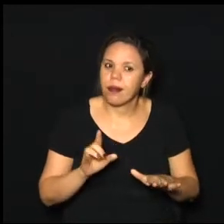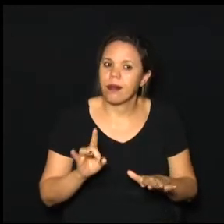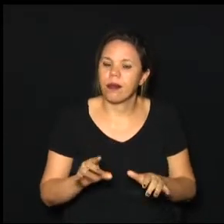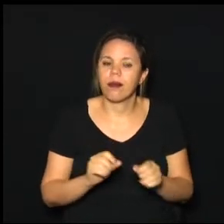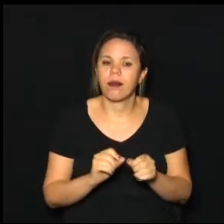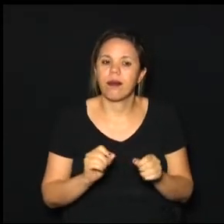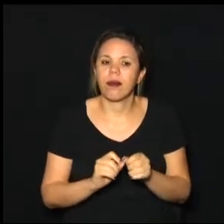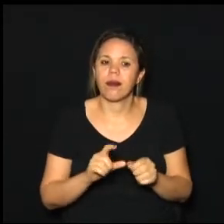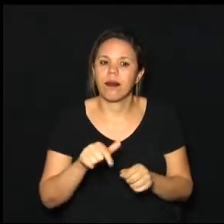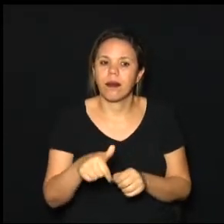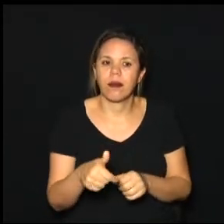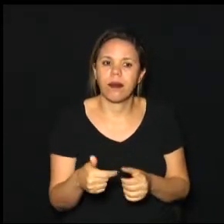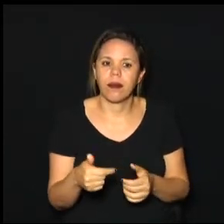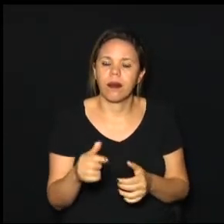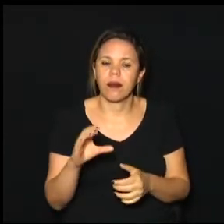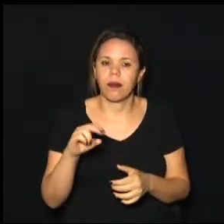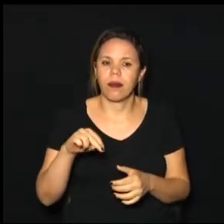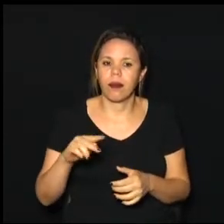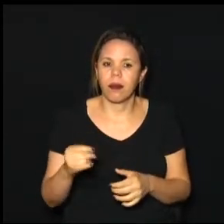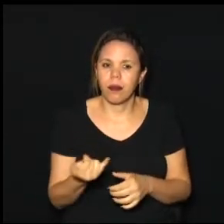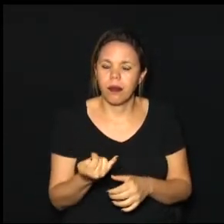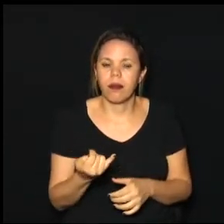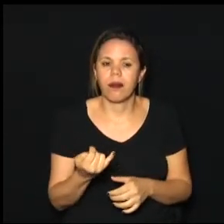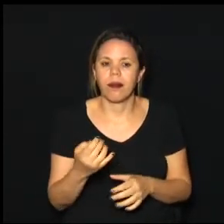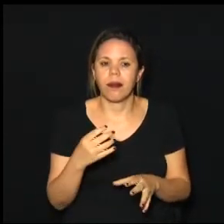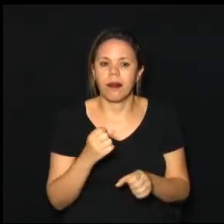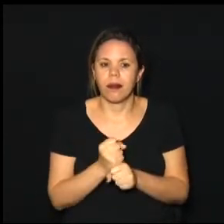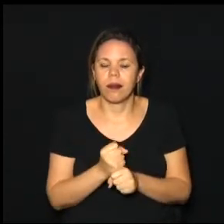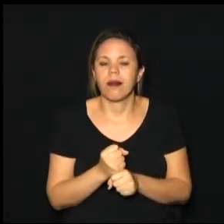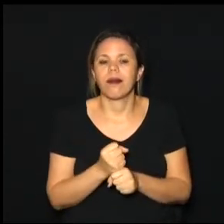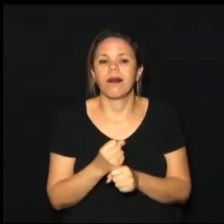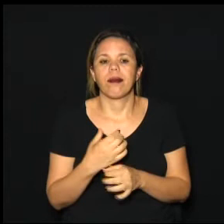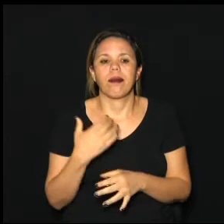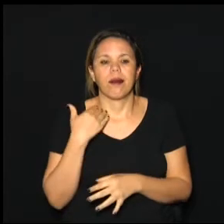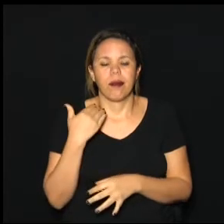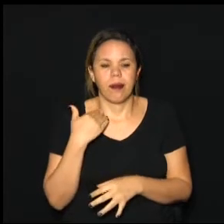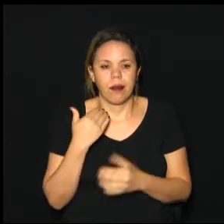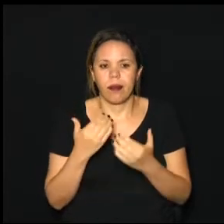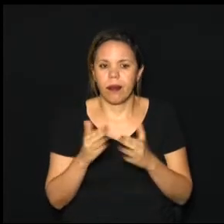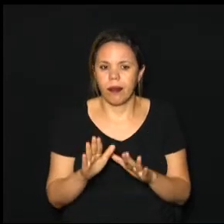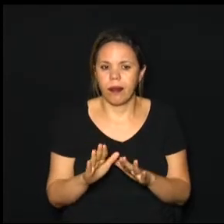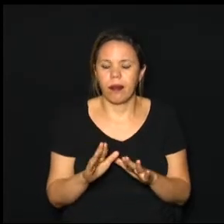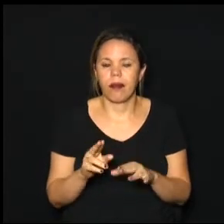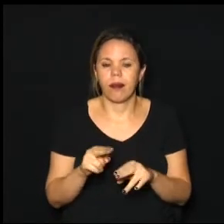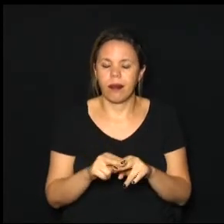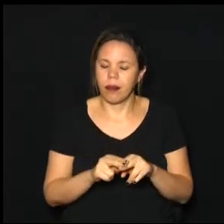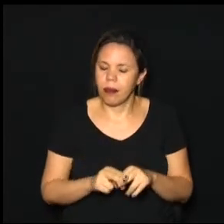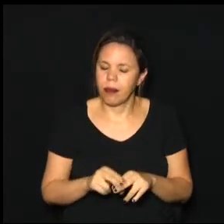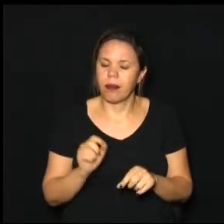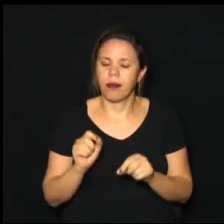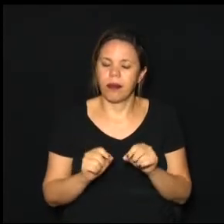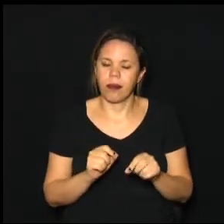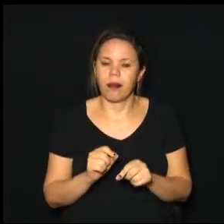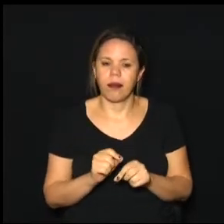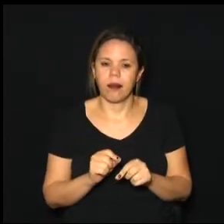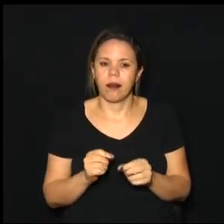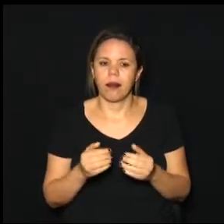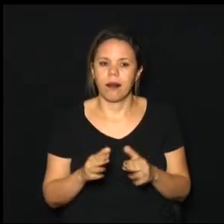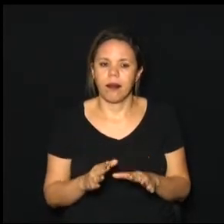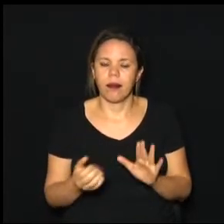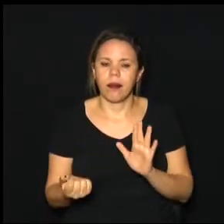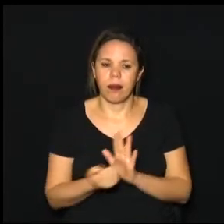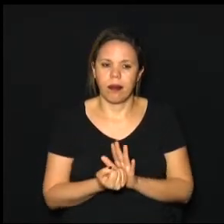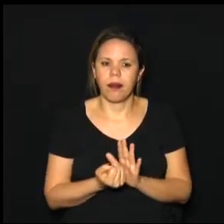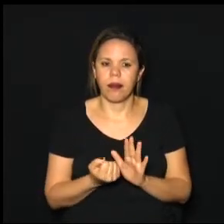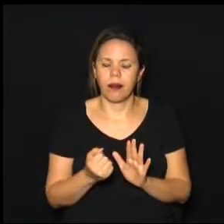faça depois de ter o seu CNPJ, de ter sua conta corrente, aberta, devidamente aberta e